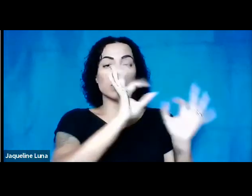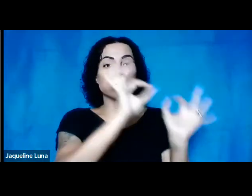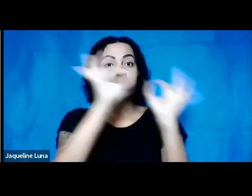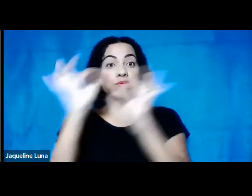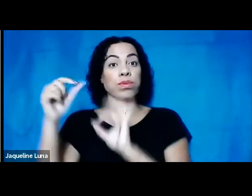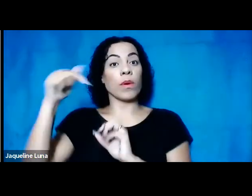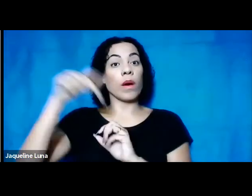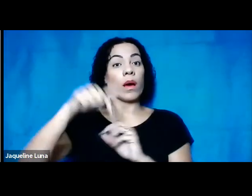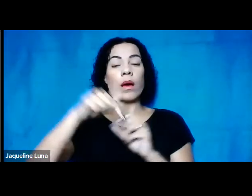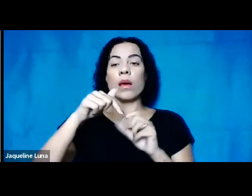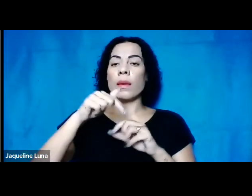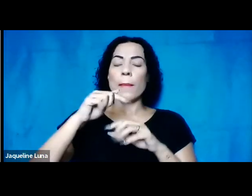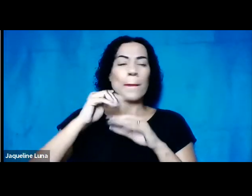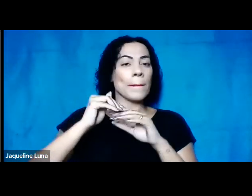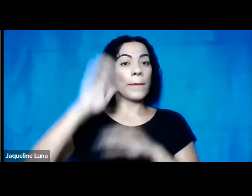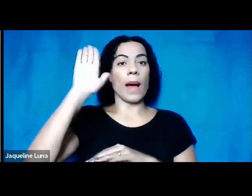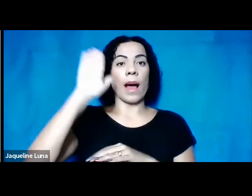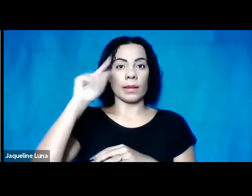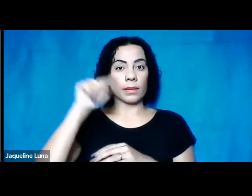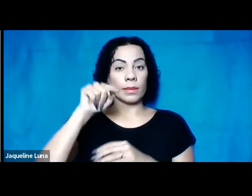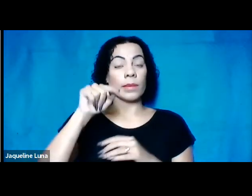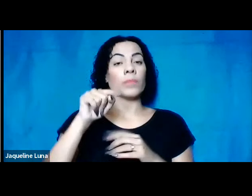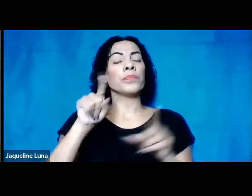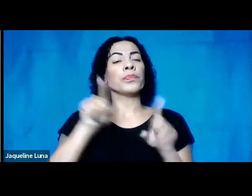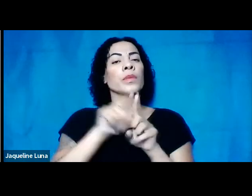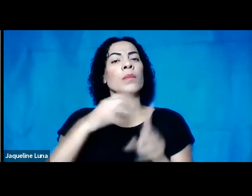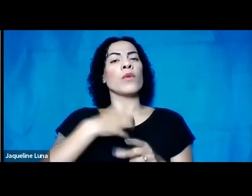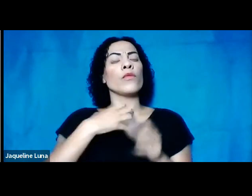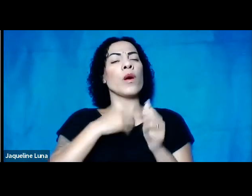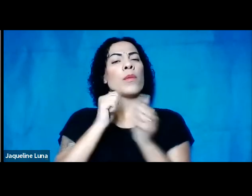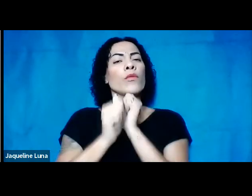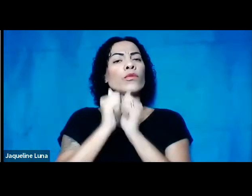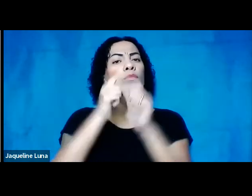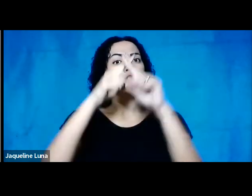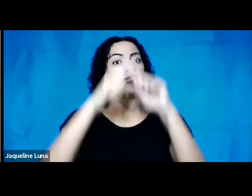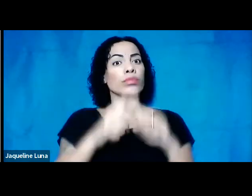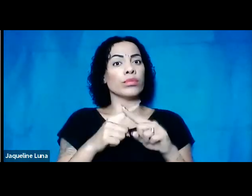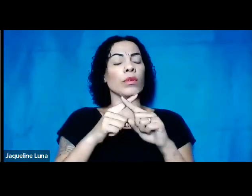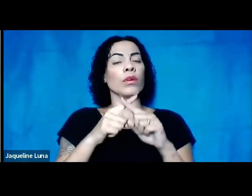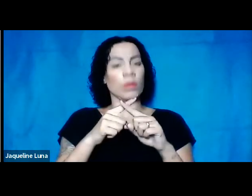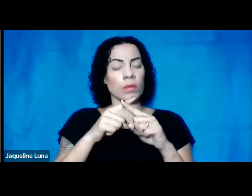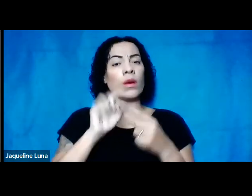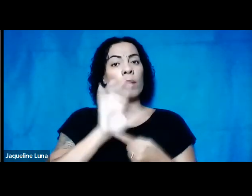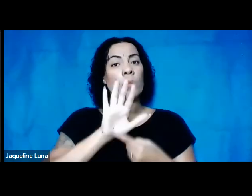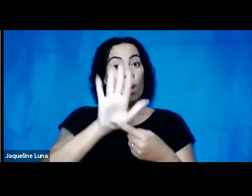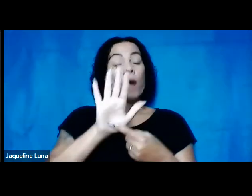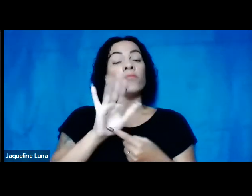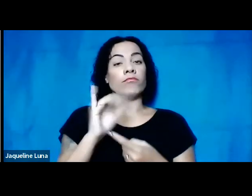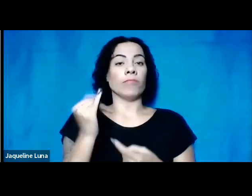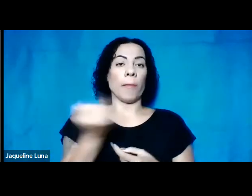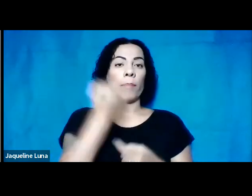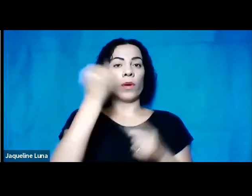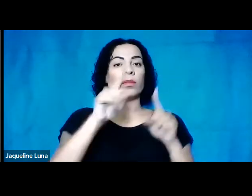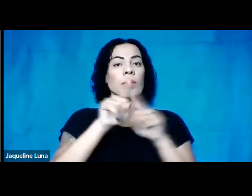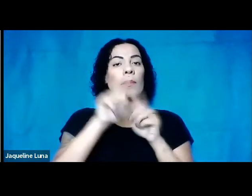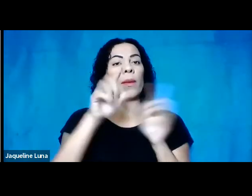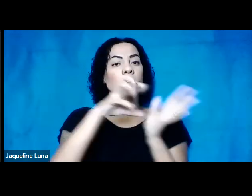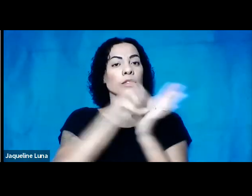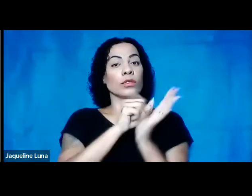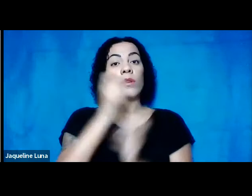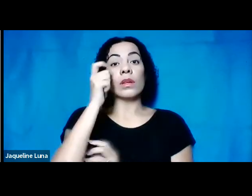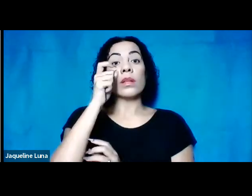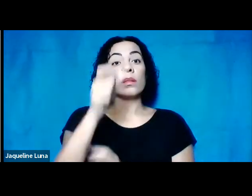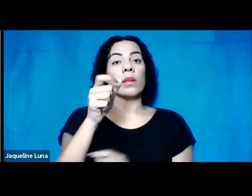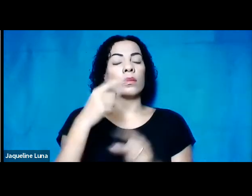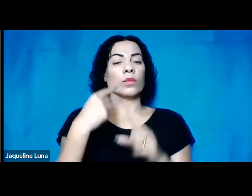no estado. E a maneira como o futebol foi transmitido, eu acho que valia a pena também registrar, foi muito interessante, porque a